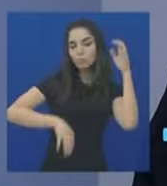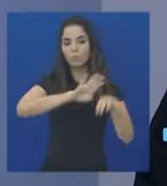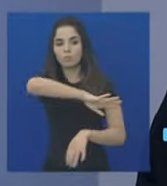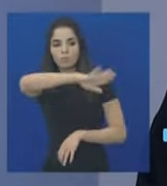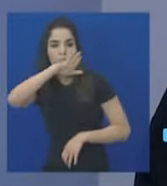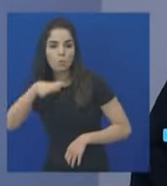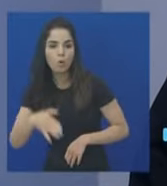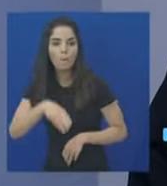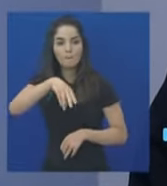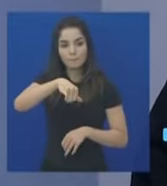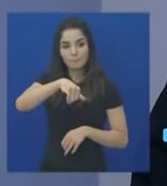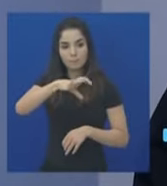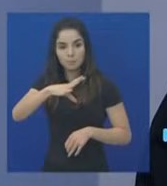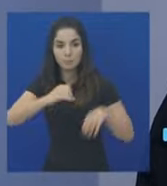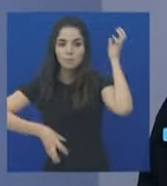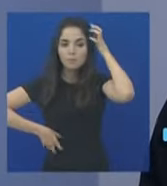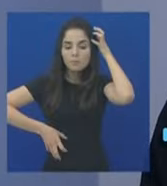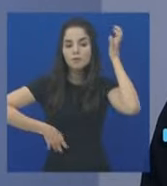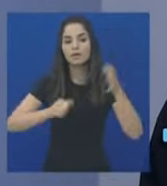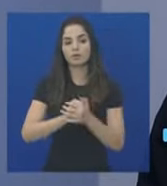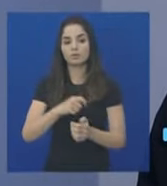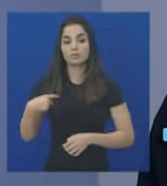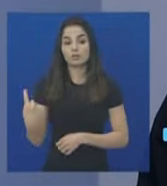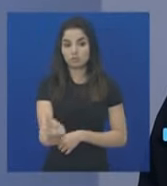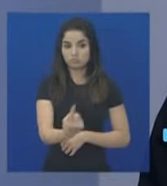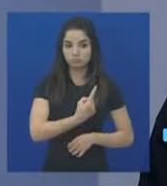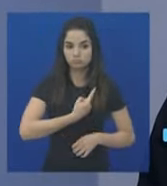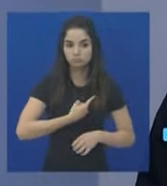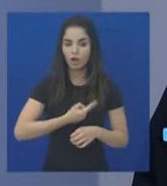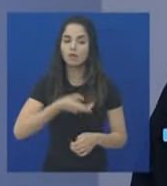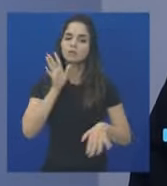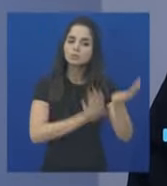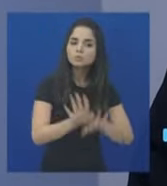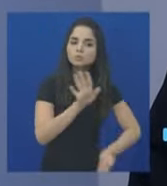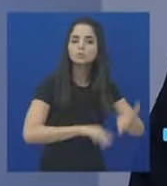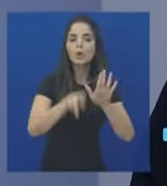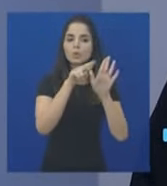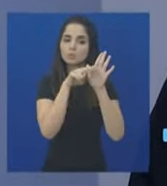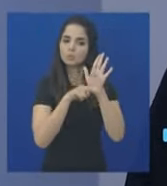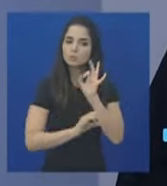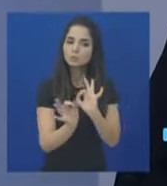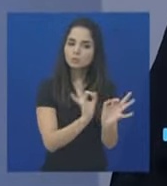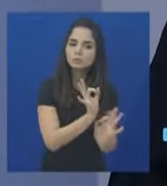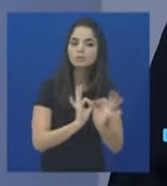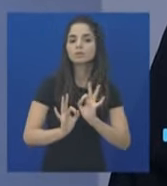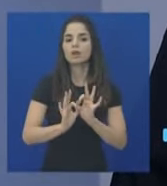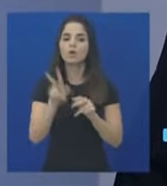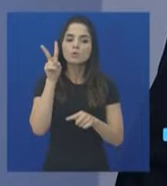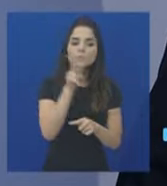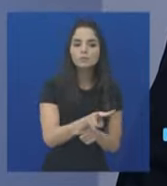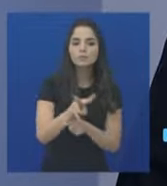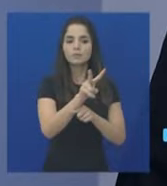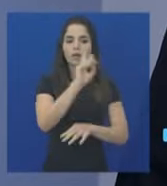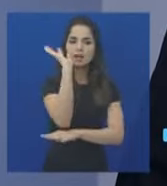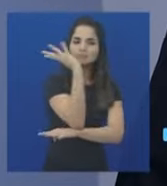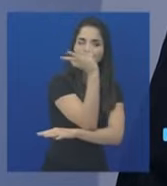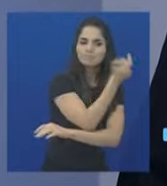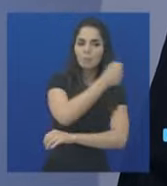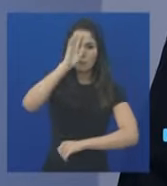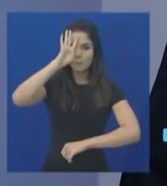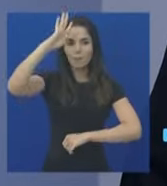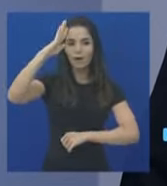parques que iremos, enquanto programa de governo, regulamentá-los. Preservar o meio ambiente é essencial para que a cidade possa